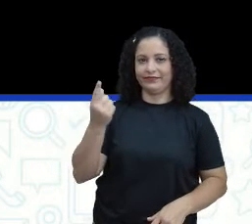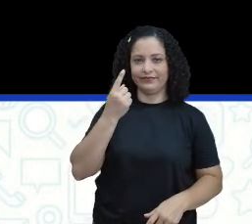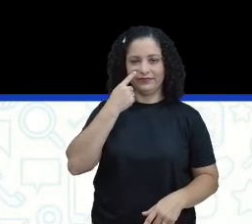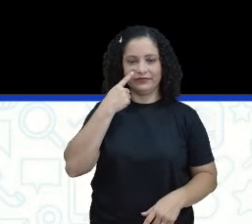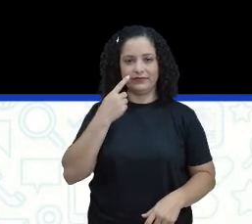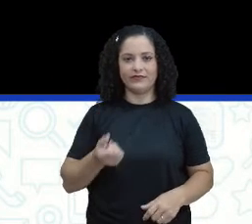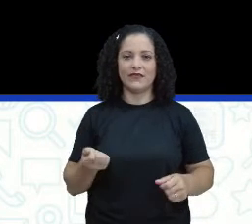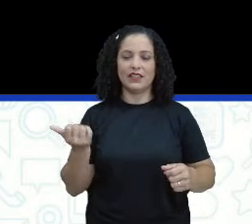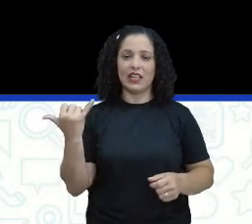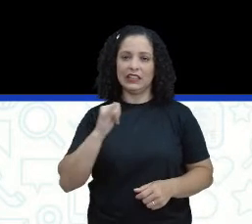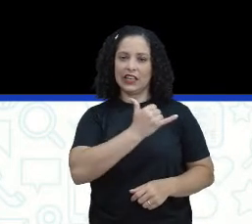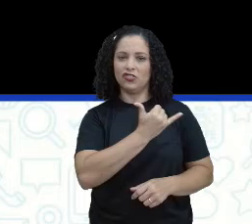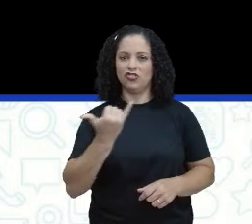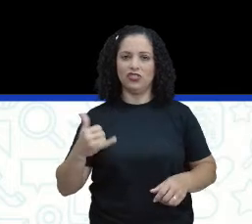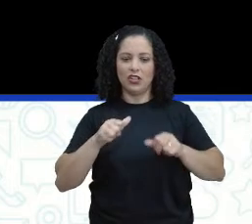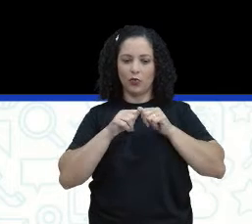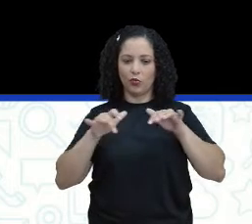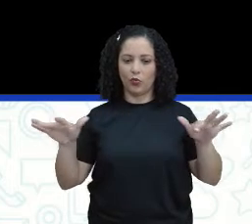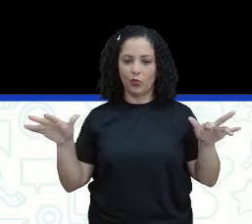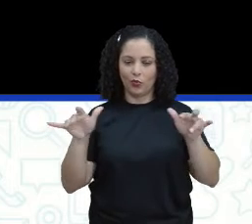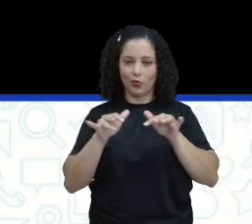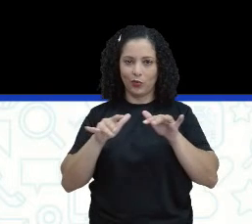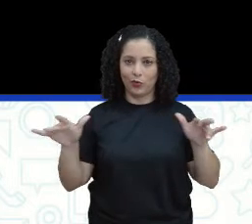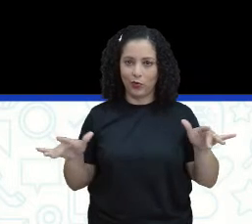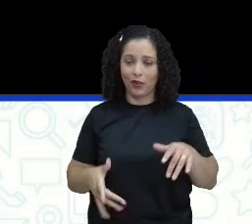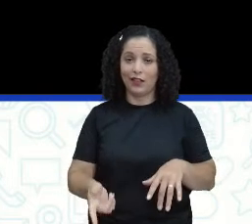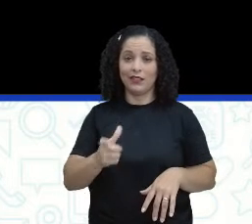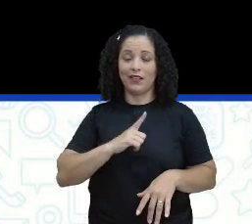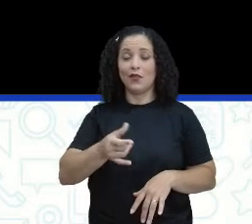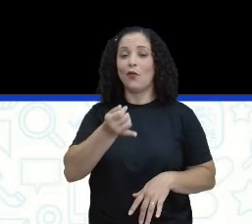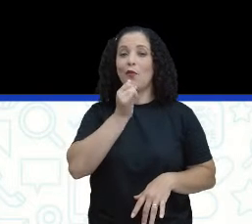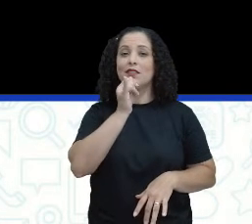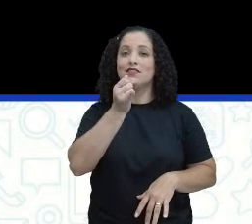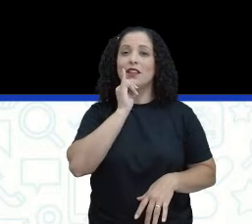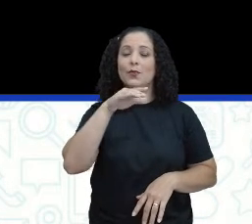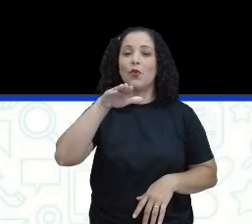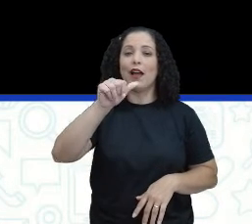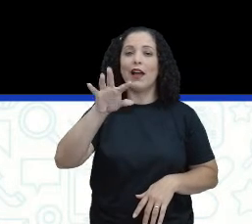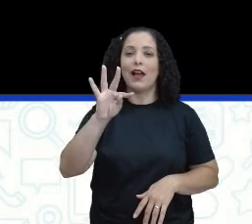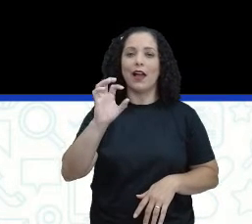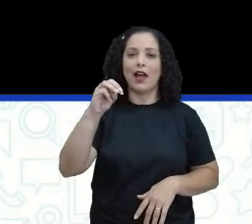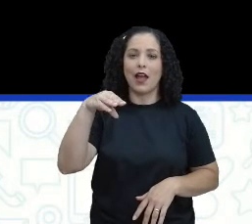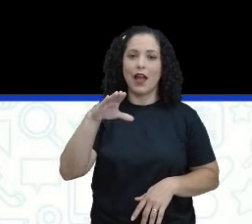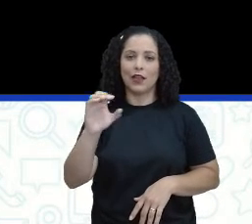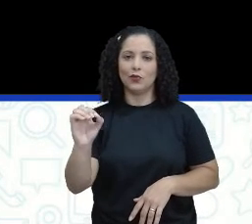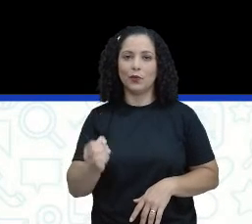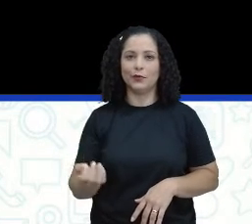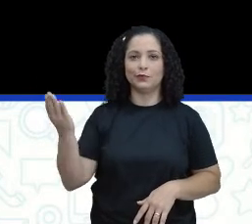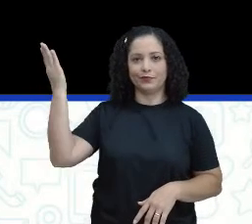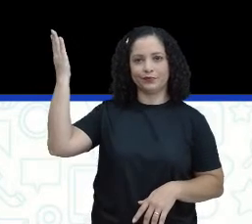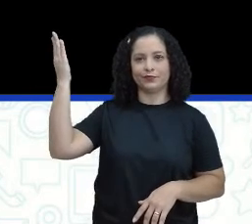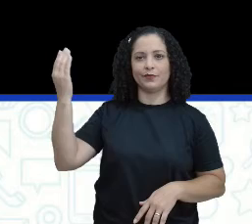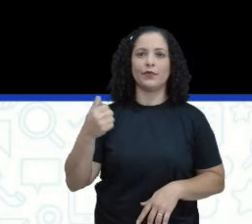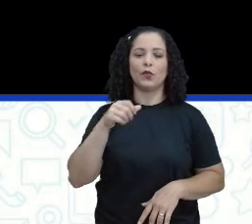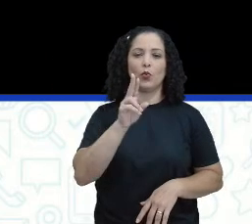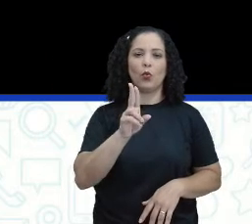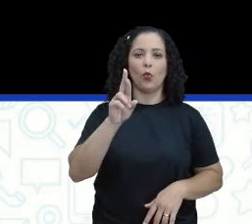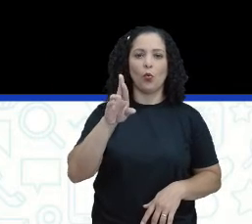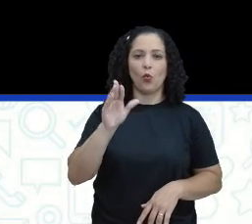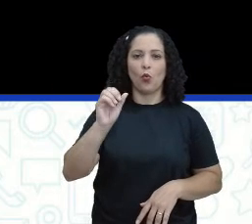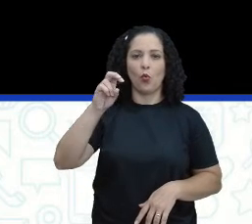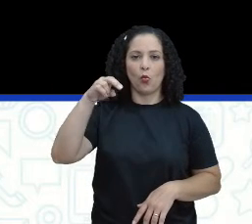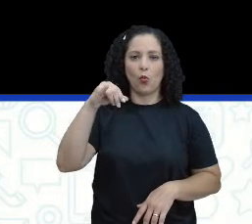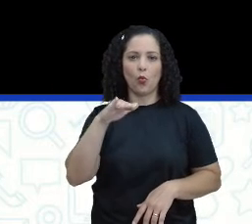energia seja gerada, eu vou usar aqui um exemplo do átomo de urânio 235, tá? Então,